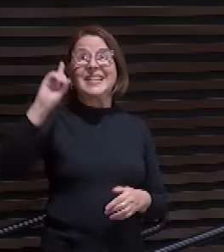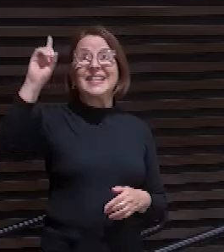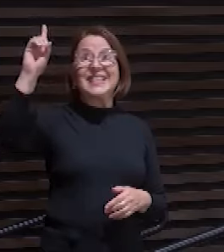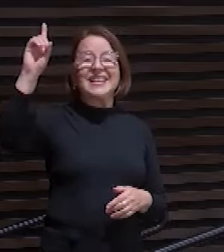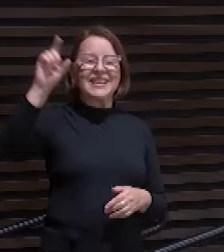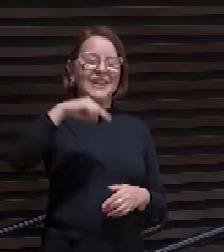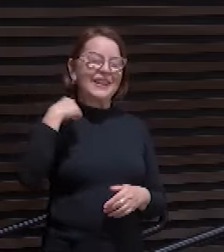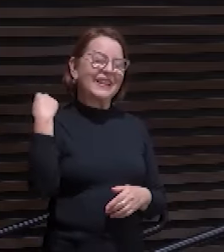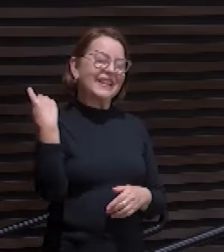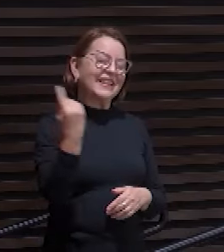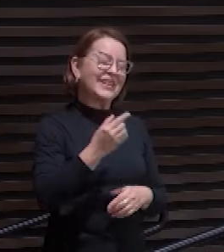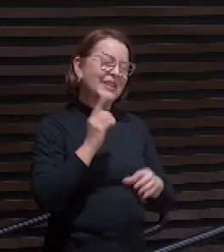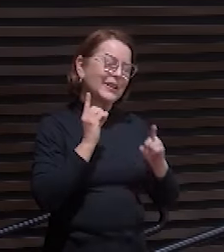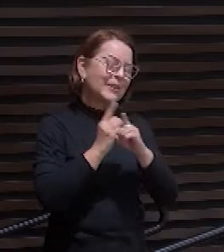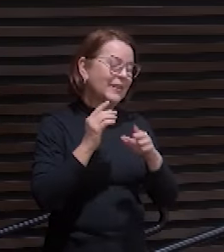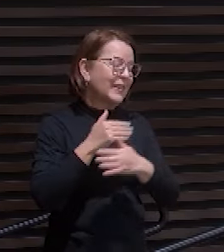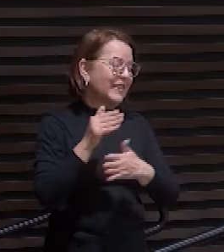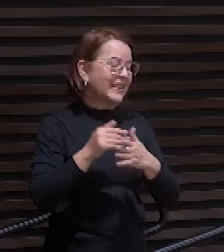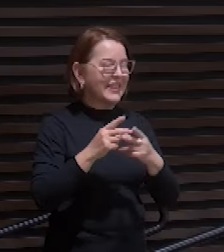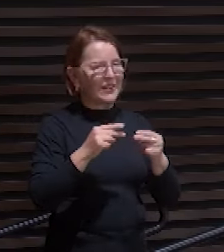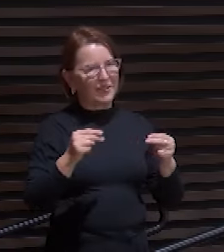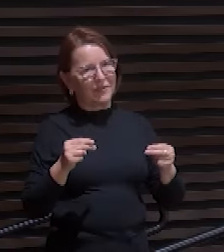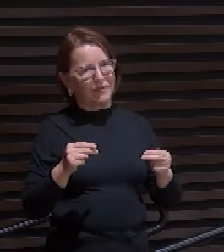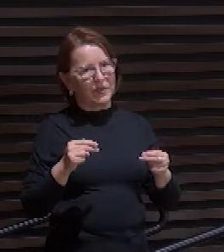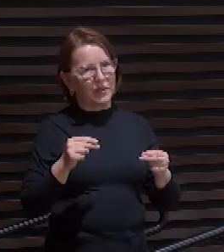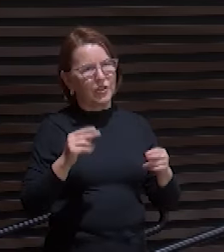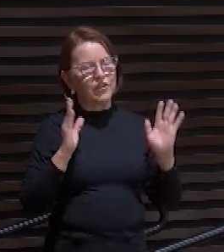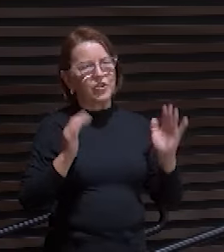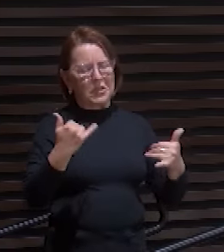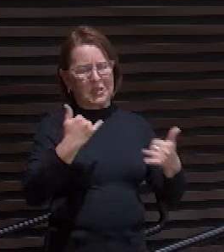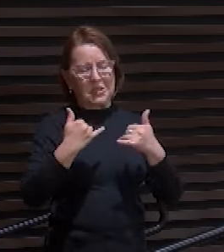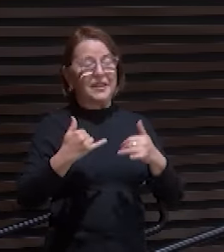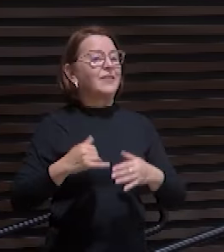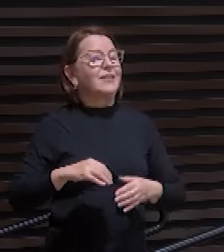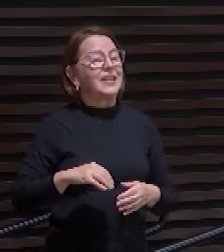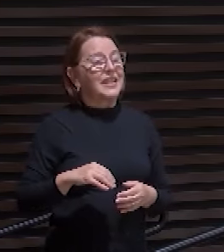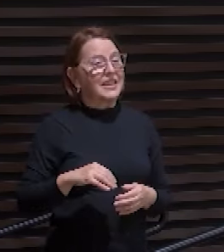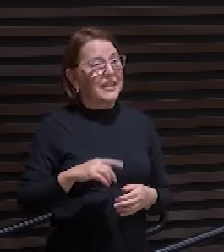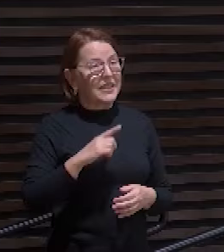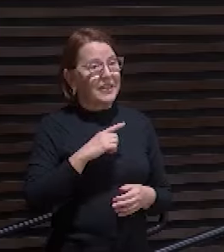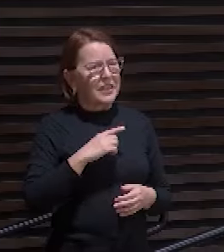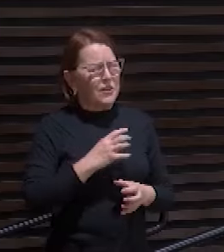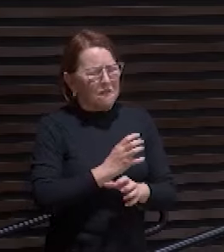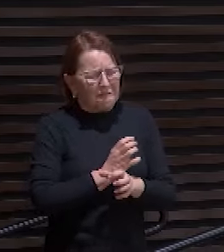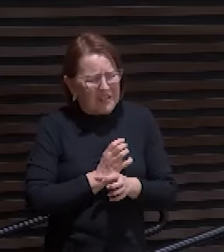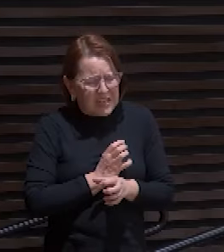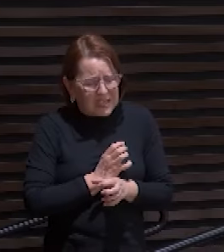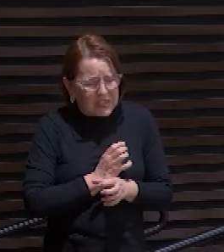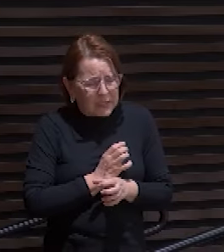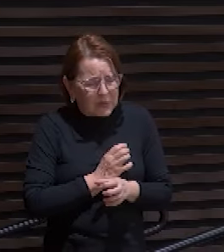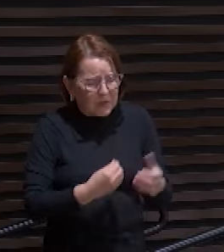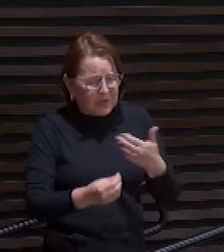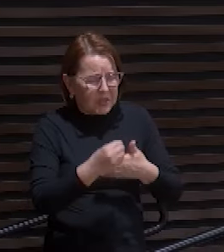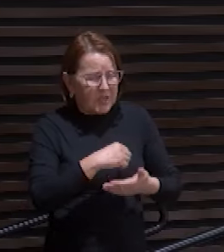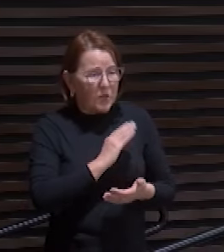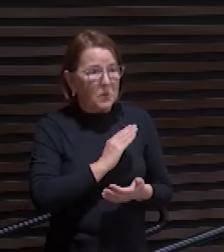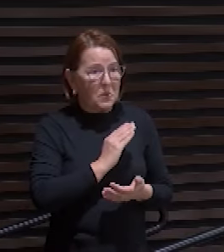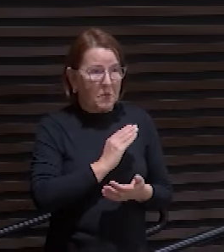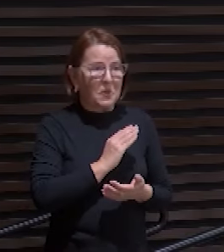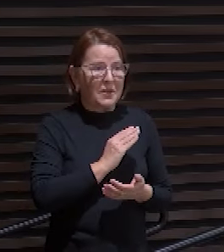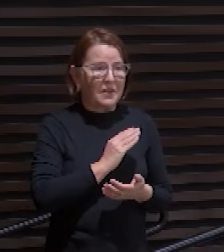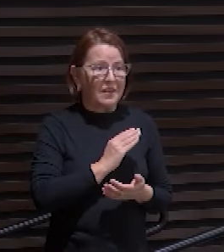as coisas. Já disseram que existe um vazio no coração do homem do tamanho de quem? Do tamanho de